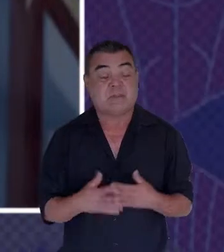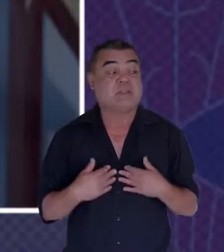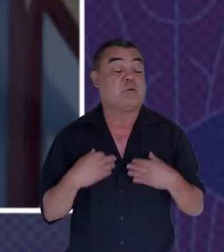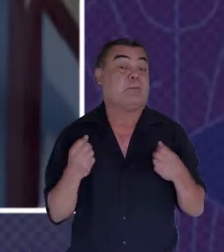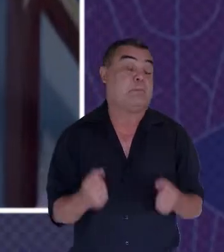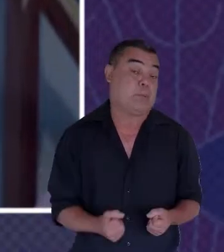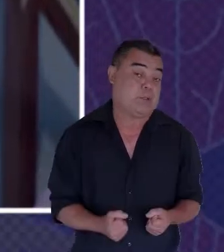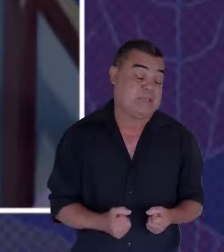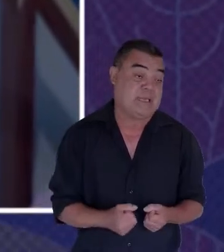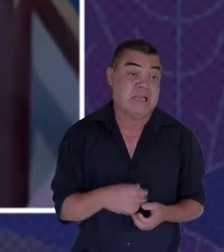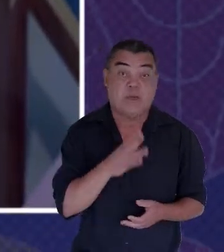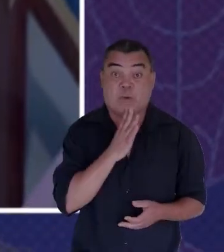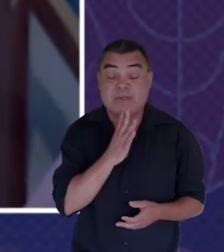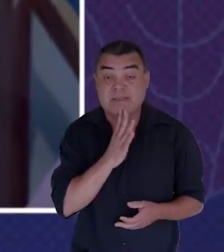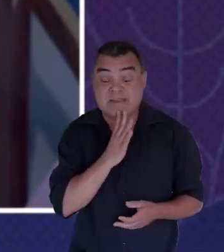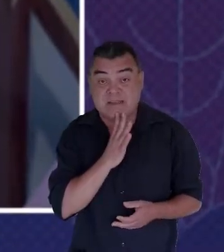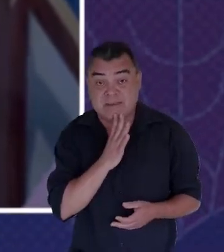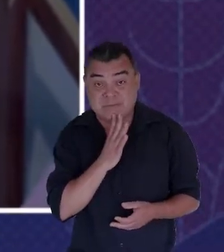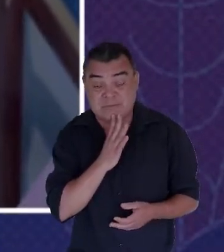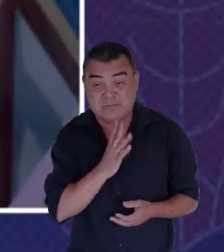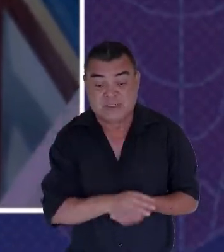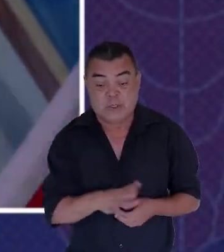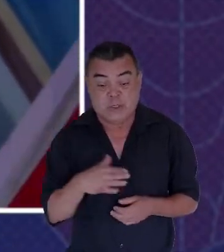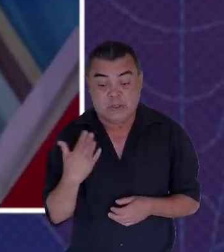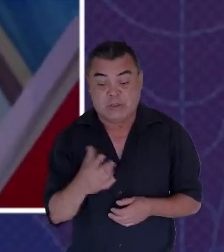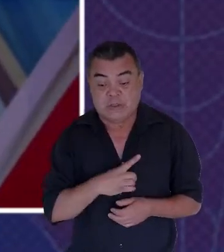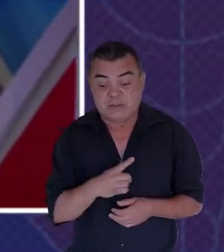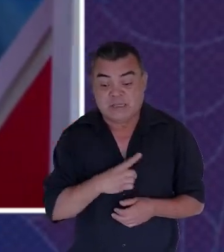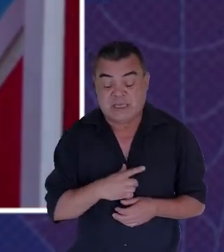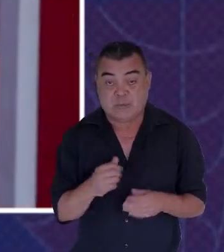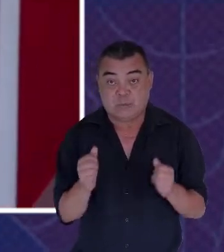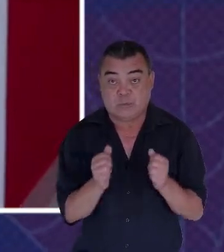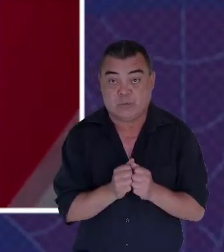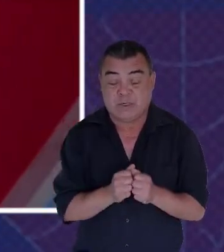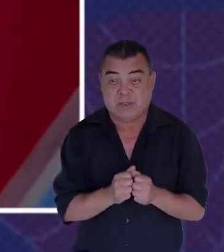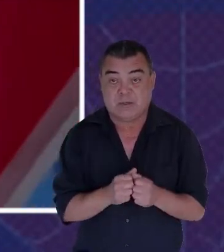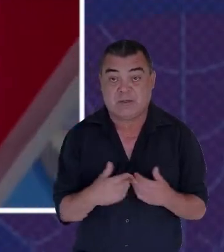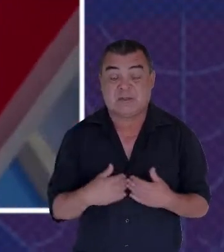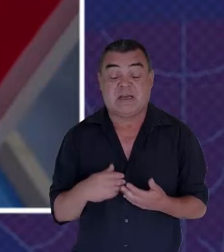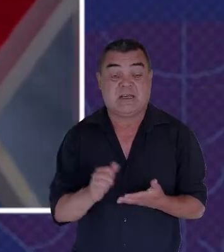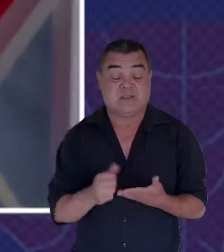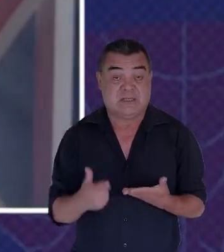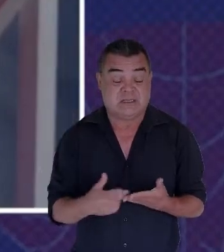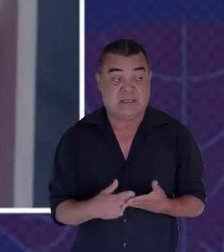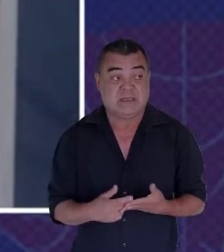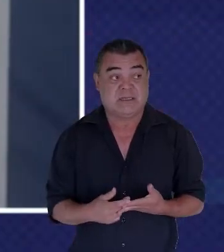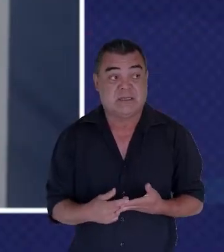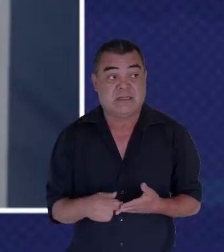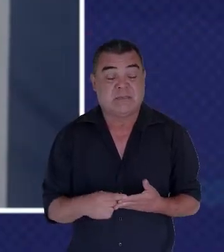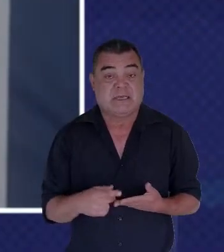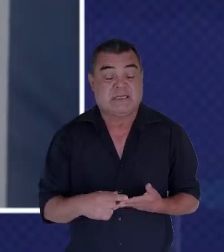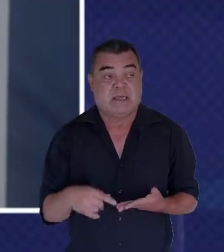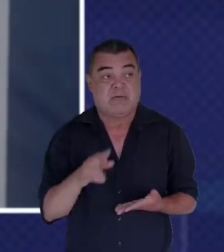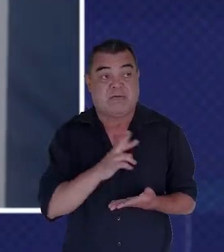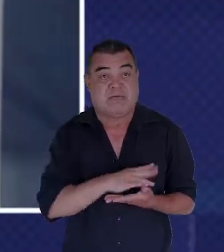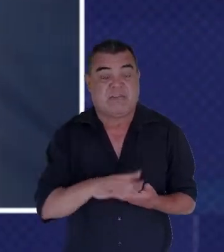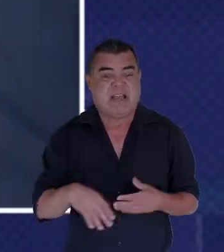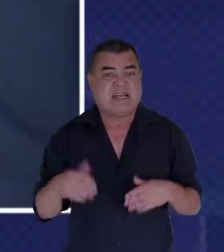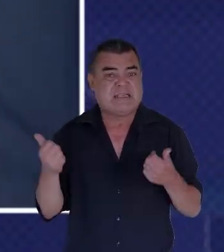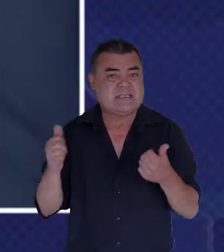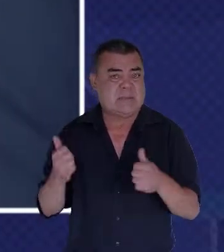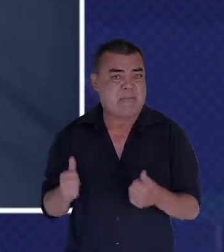poder é conhecer e nós temos junto com a nossa gente Brasil também uma série de